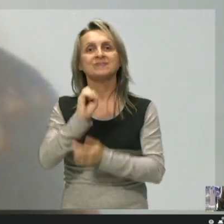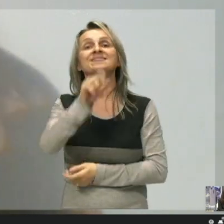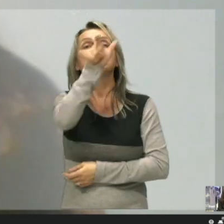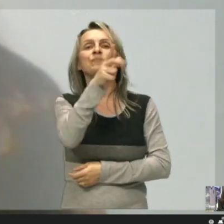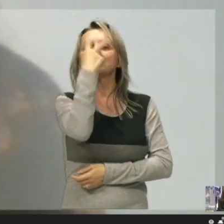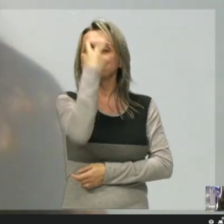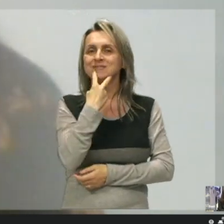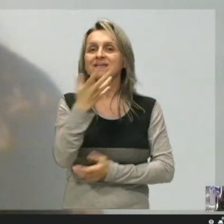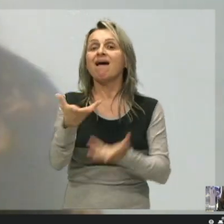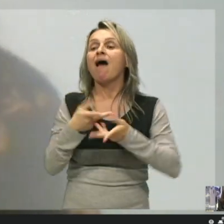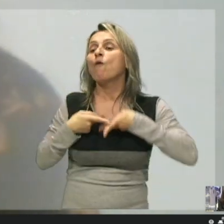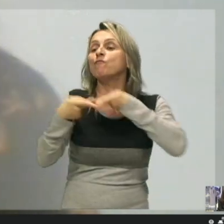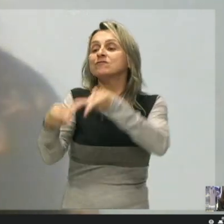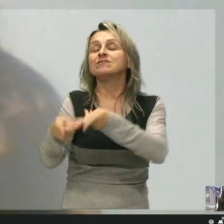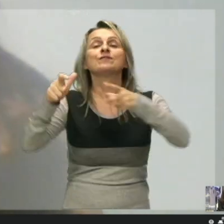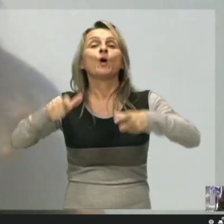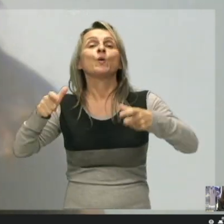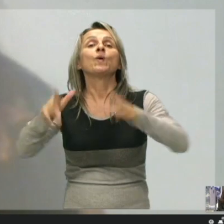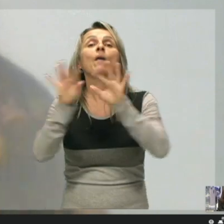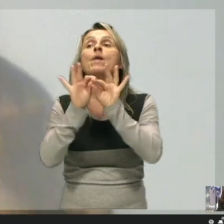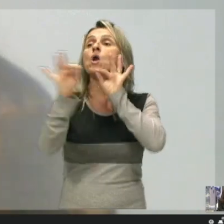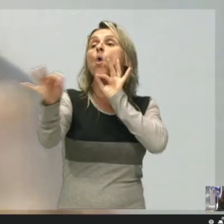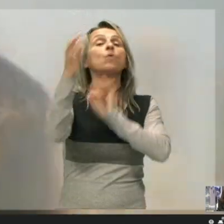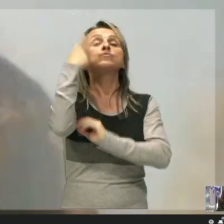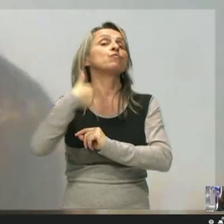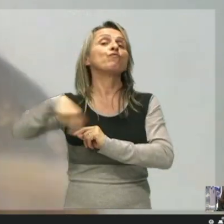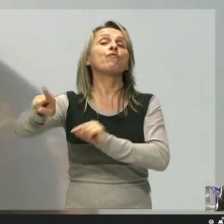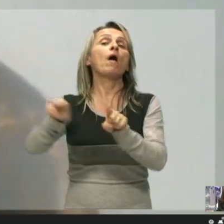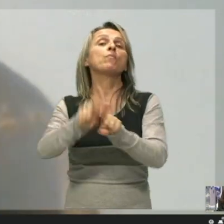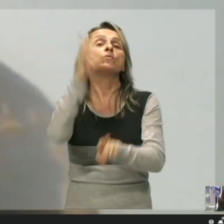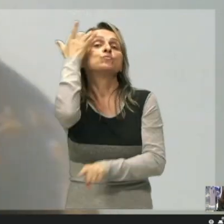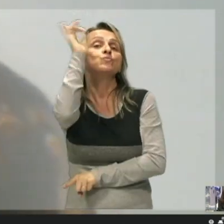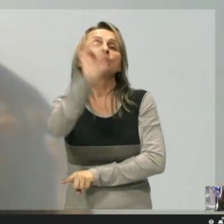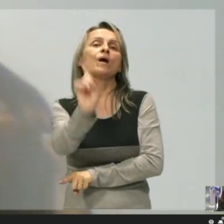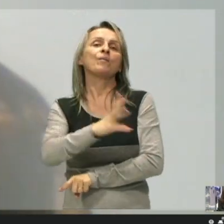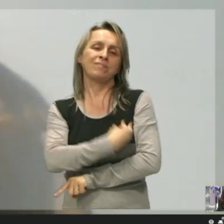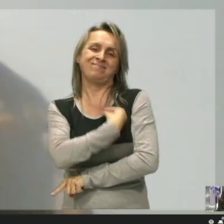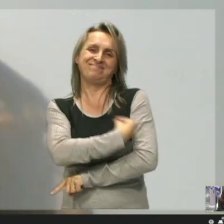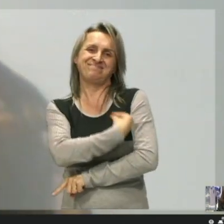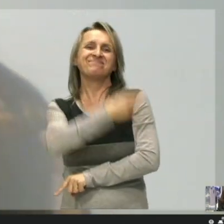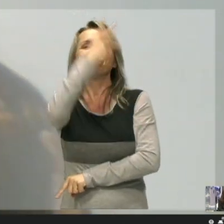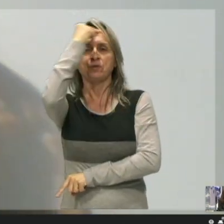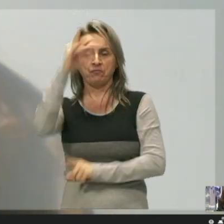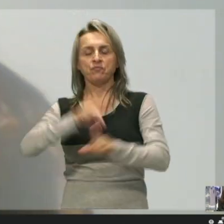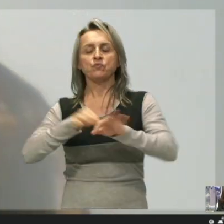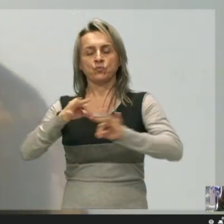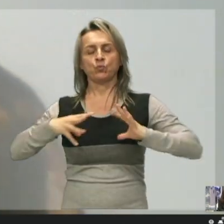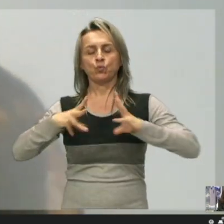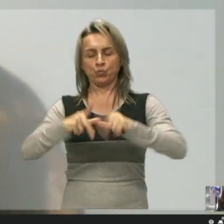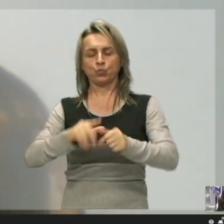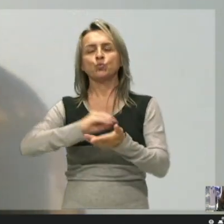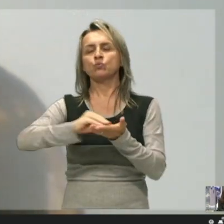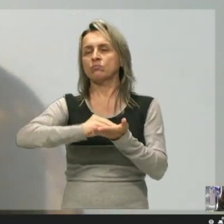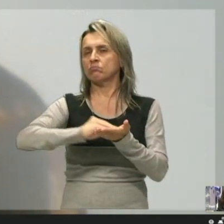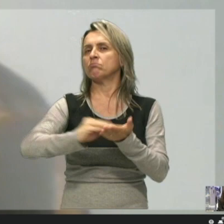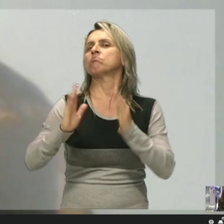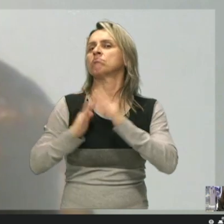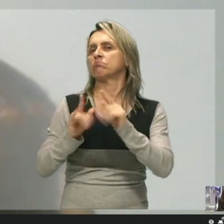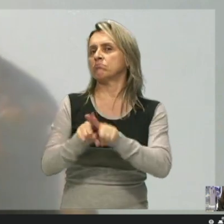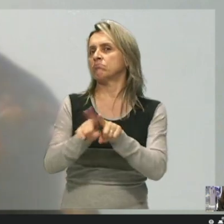mais distante, ele não vai porque ele não sabe que existe. Então, a prefeitura também organizou todo, por meio, né, da Secretaria de Habitação e Turismo, em